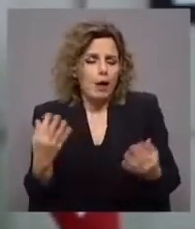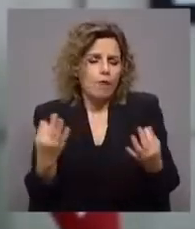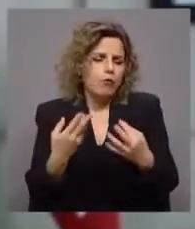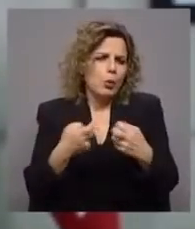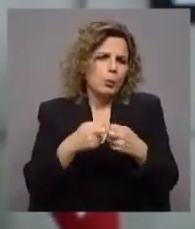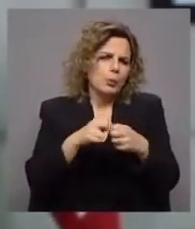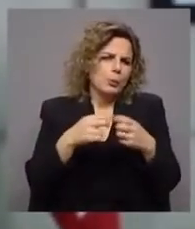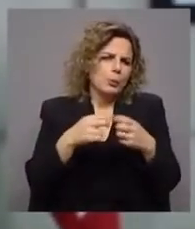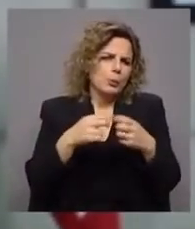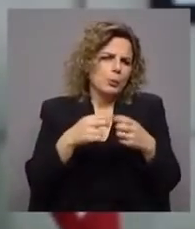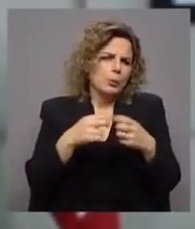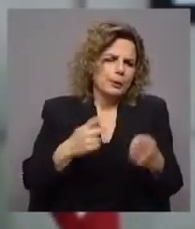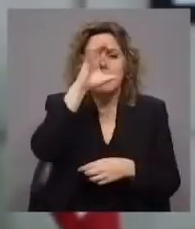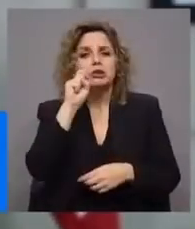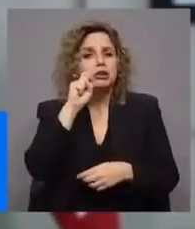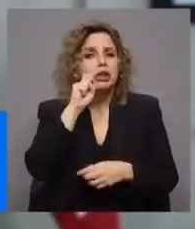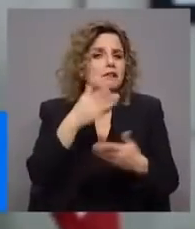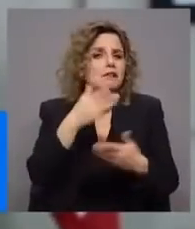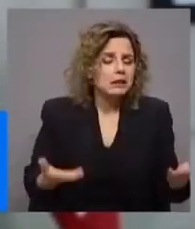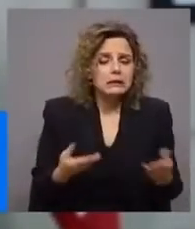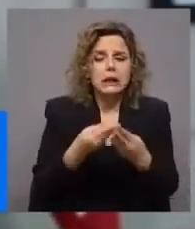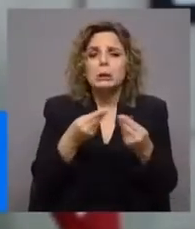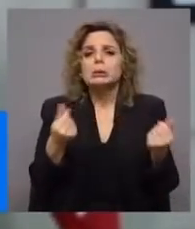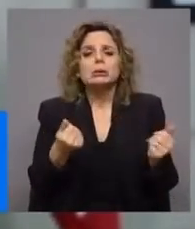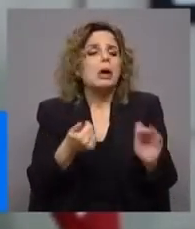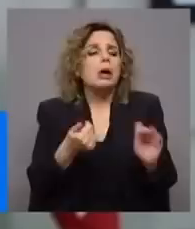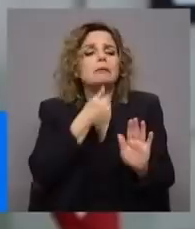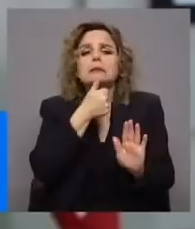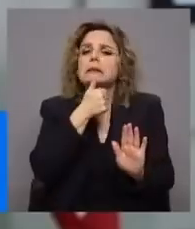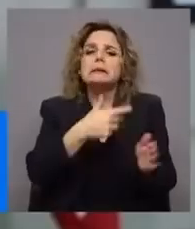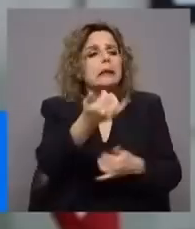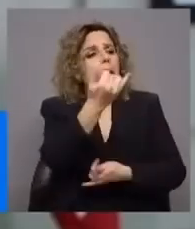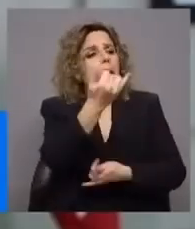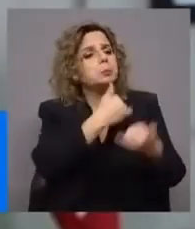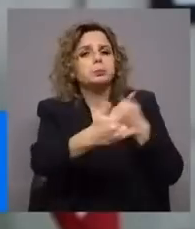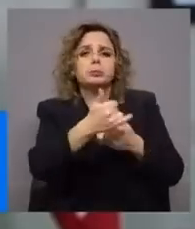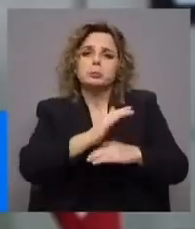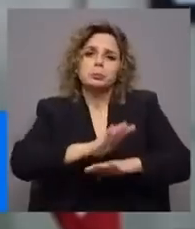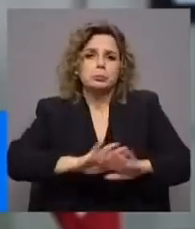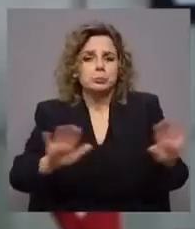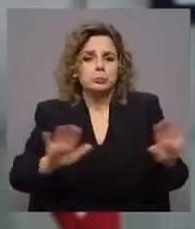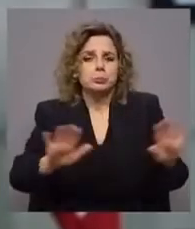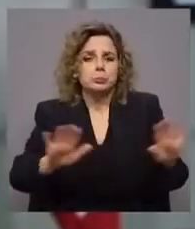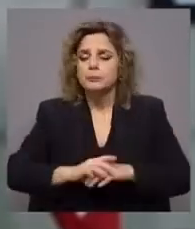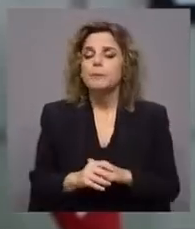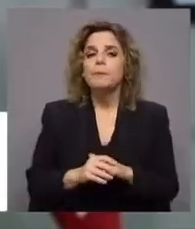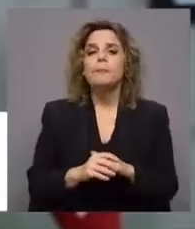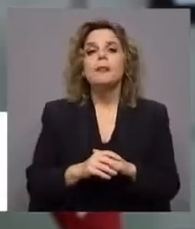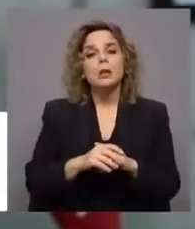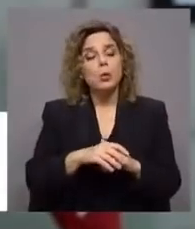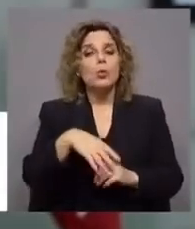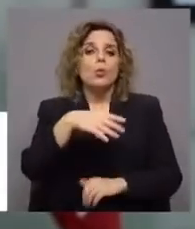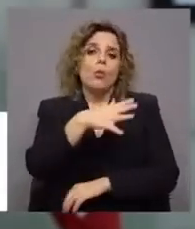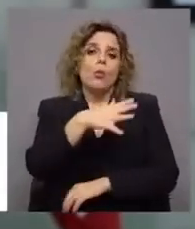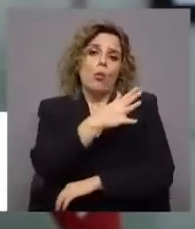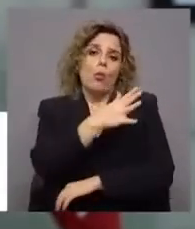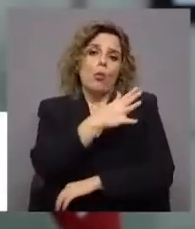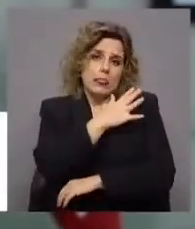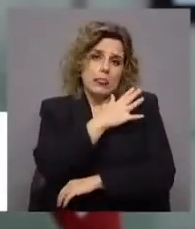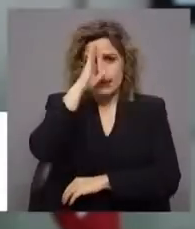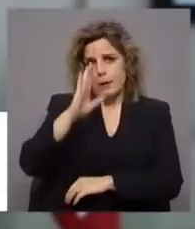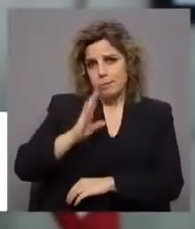com o ministro da Defesa, resolveu trocar o ministro da Defesa. Os comandantes das Forças